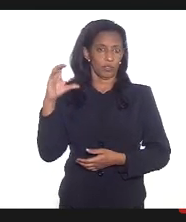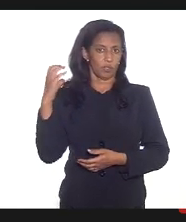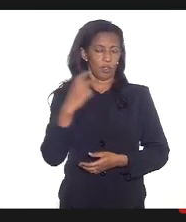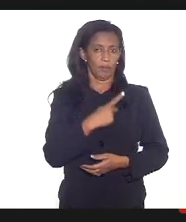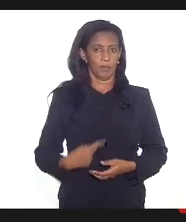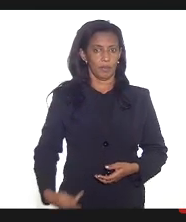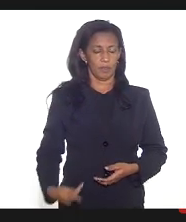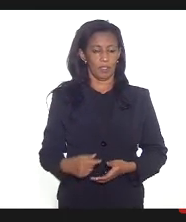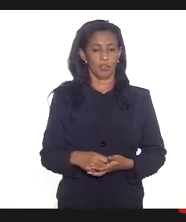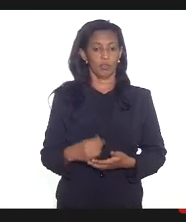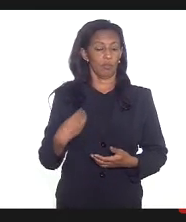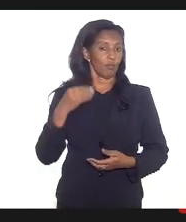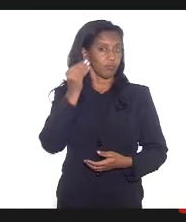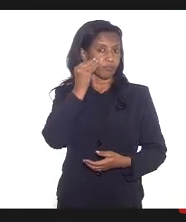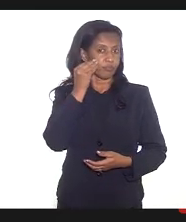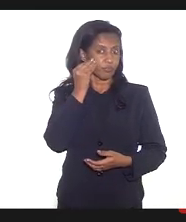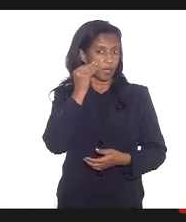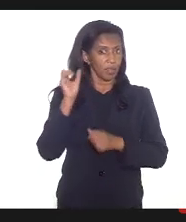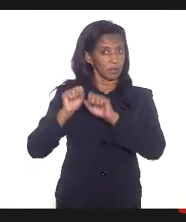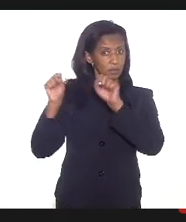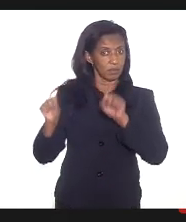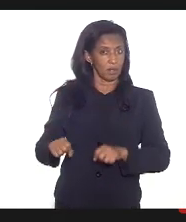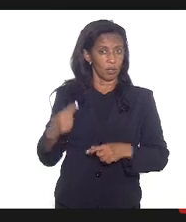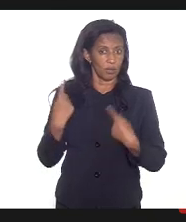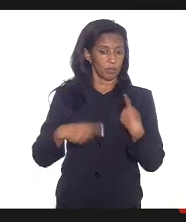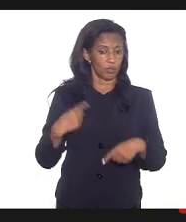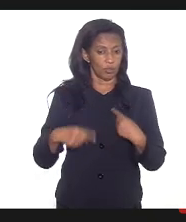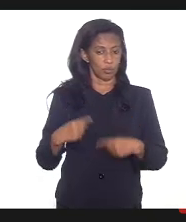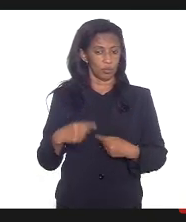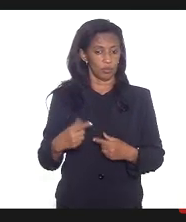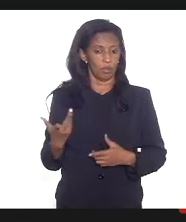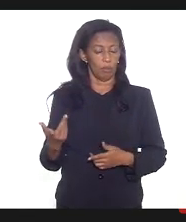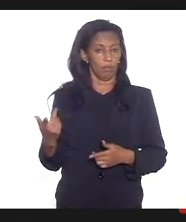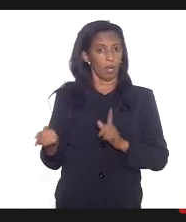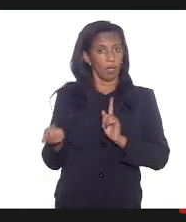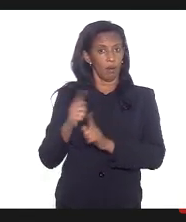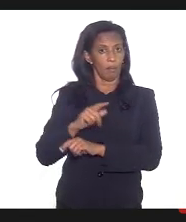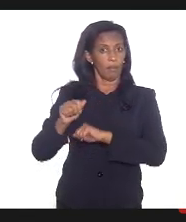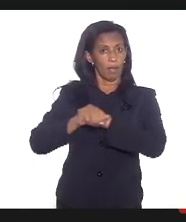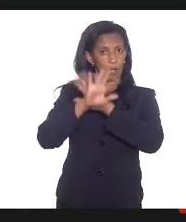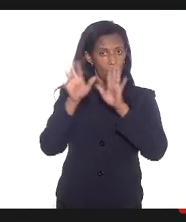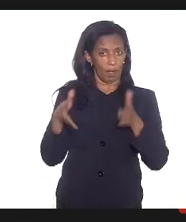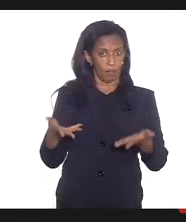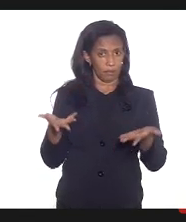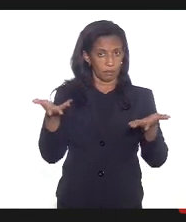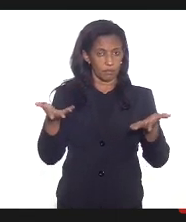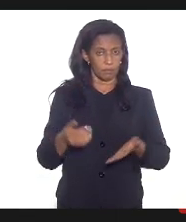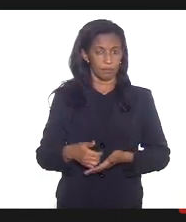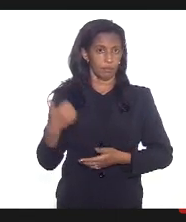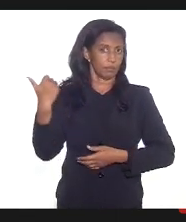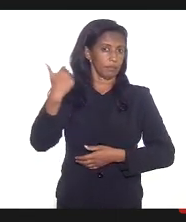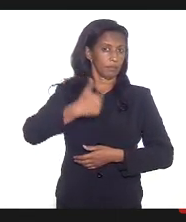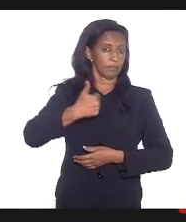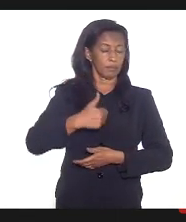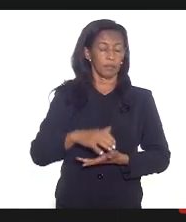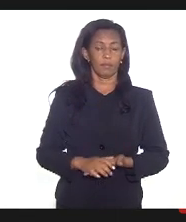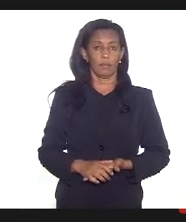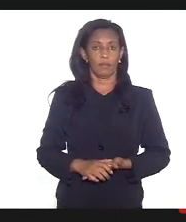Presidente é vou tentar sistematizar a nossa discussão para tentar tornar mais clara para o céu primeiro